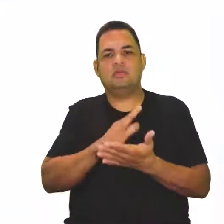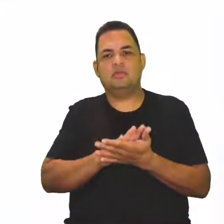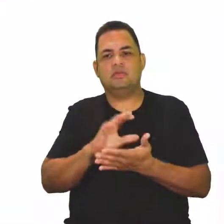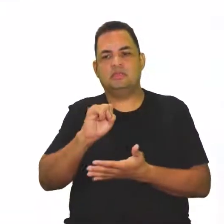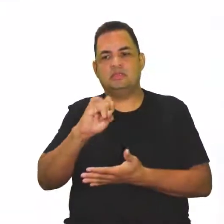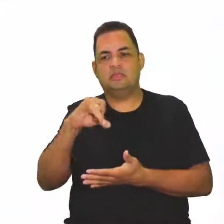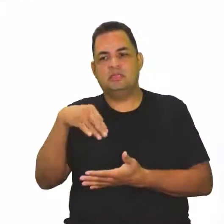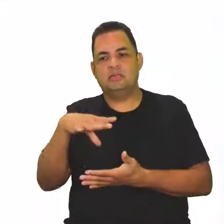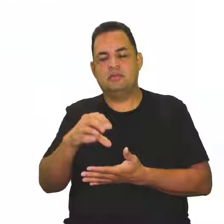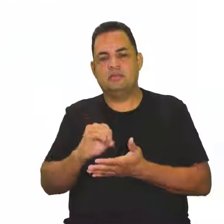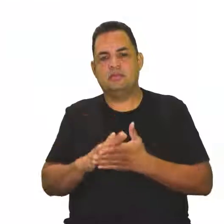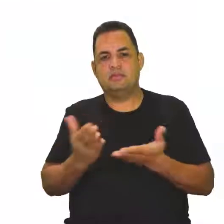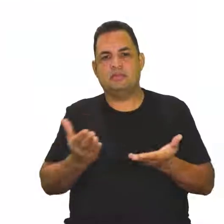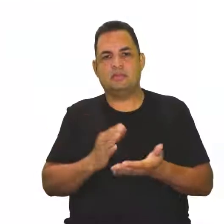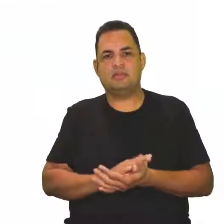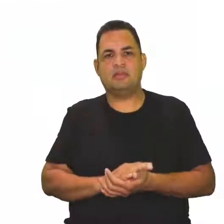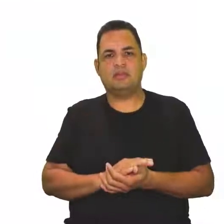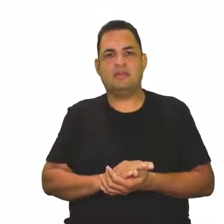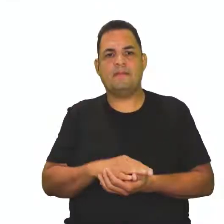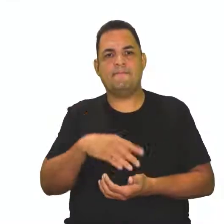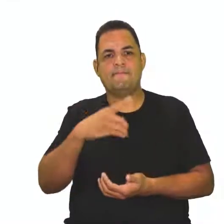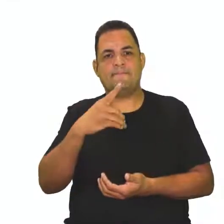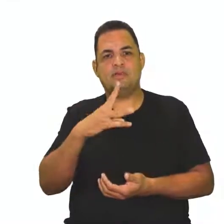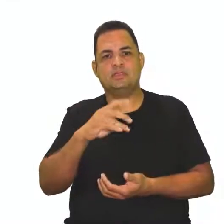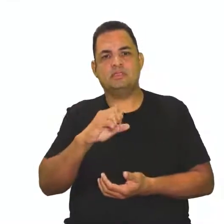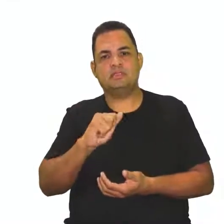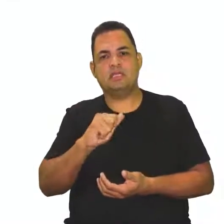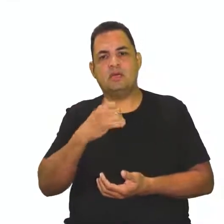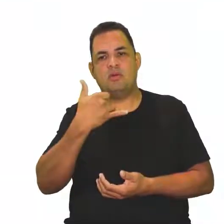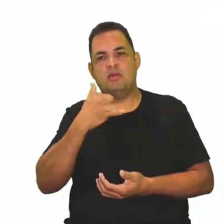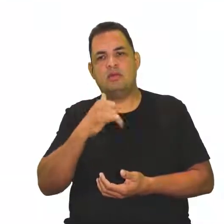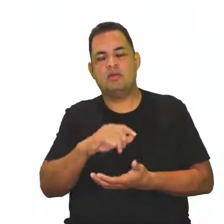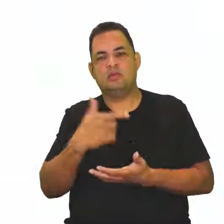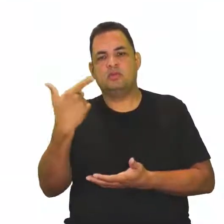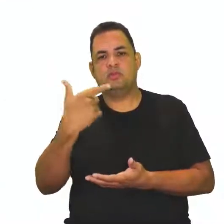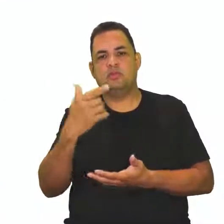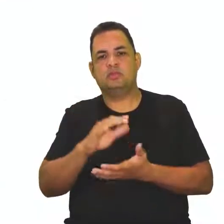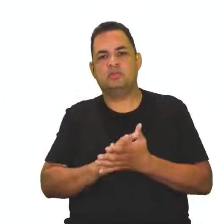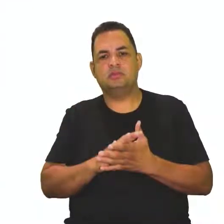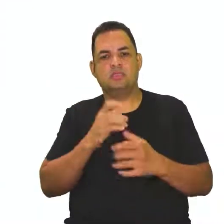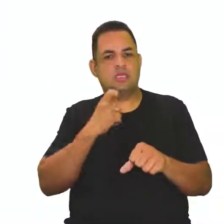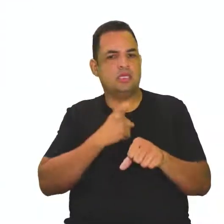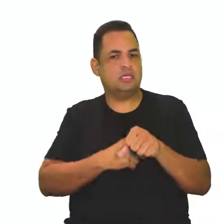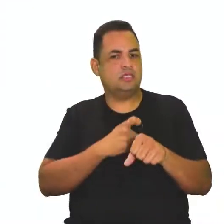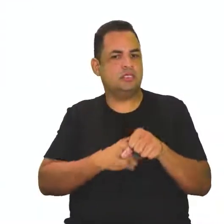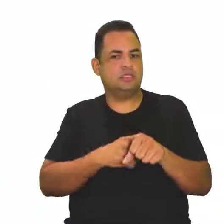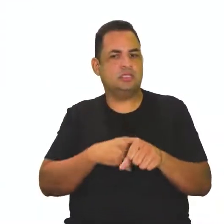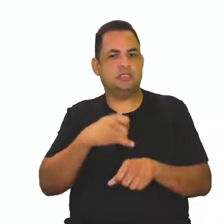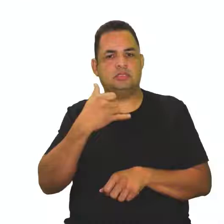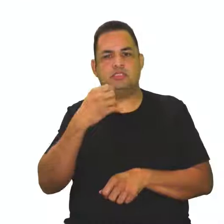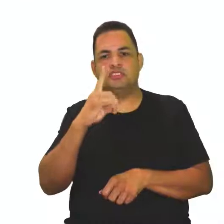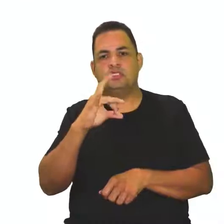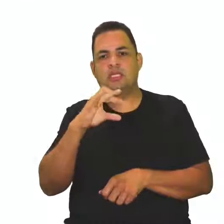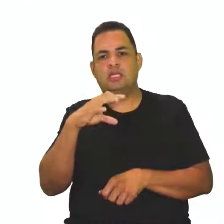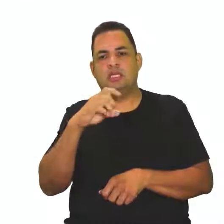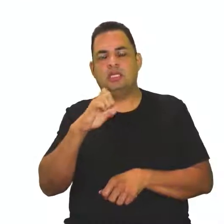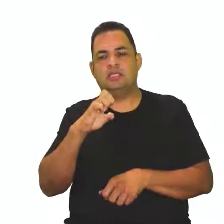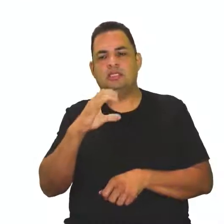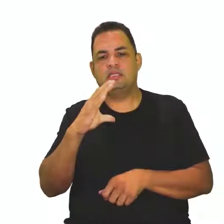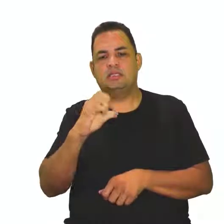potencial elétrico, parte 2, rigidez dielétrica. Vocês vão ver aqui que envolve um pouquinho